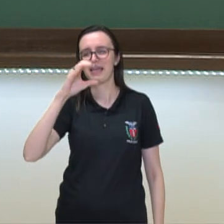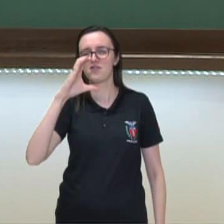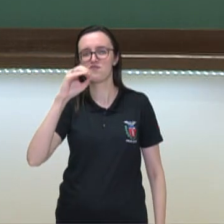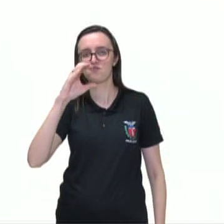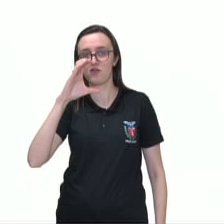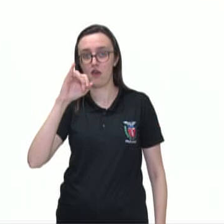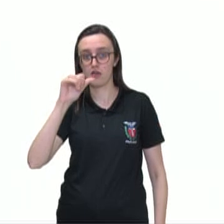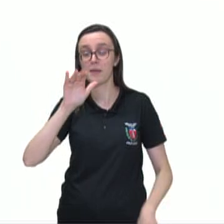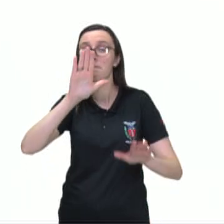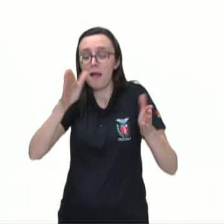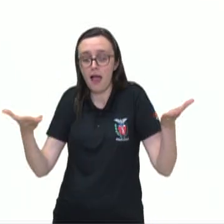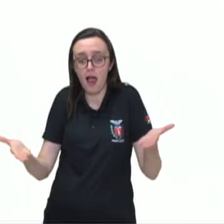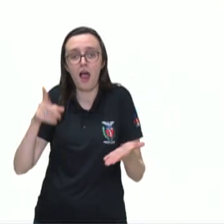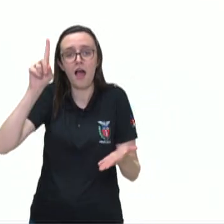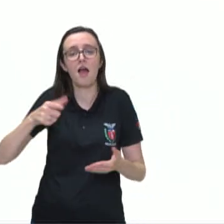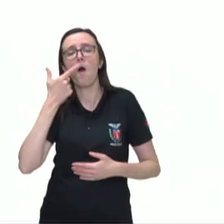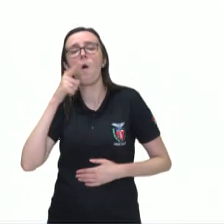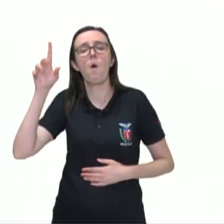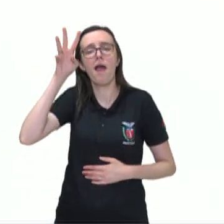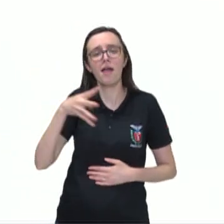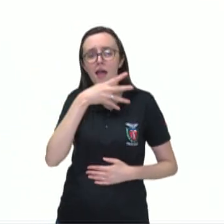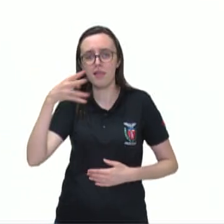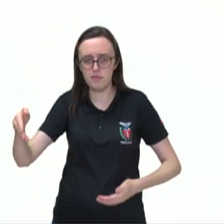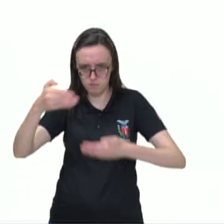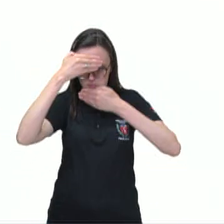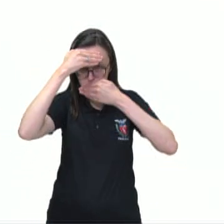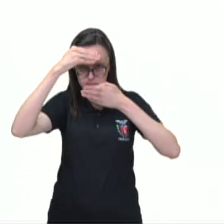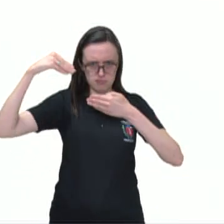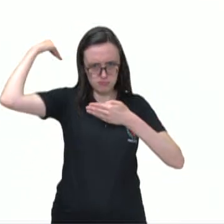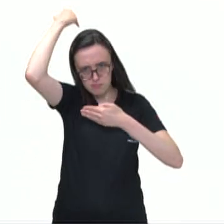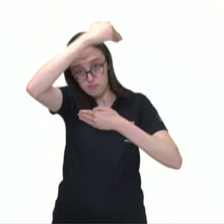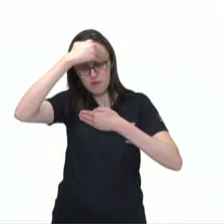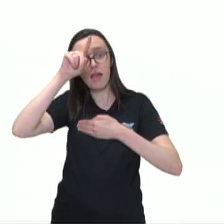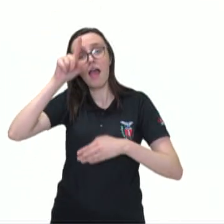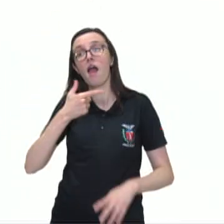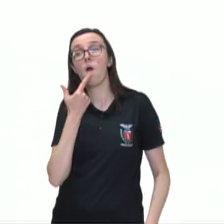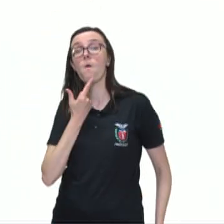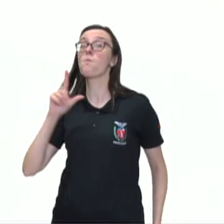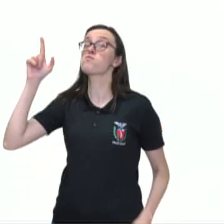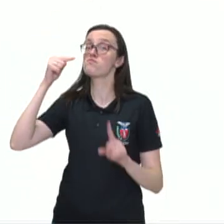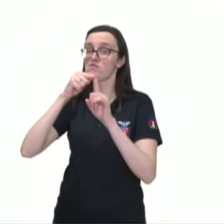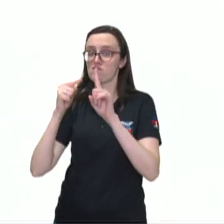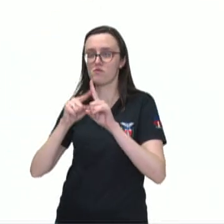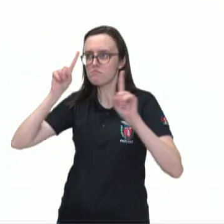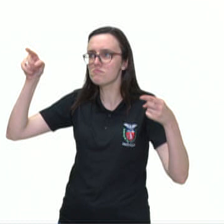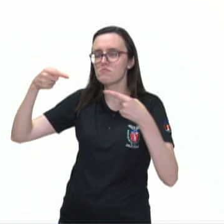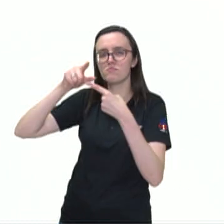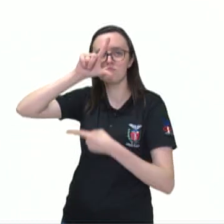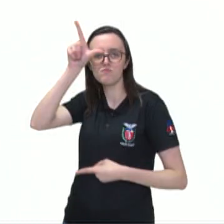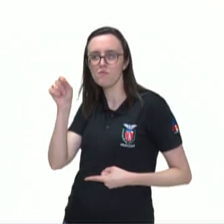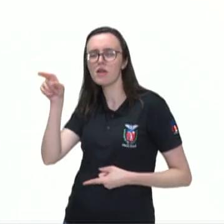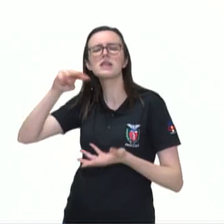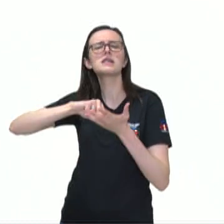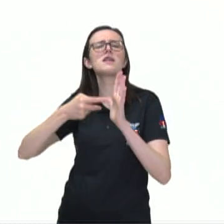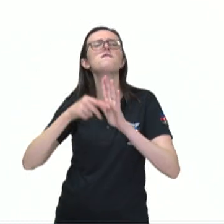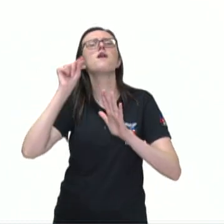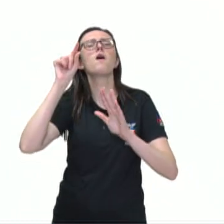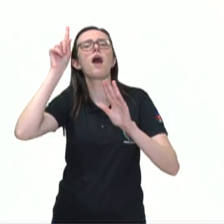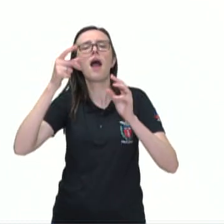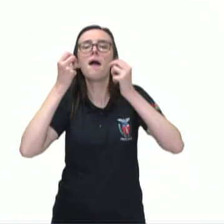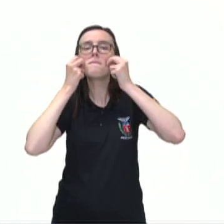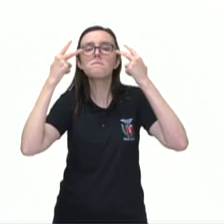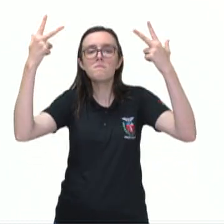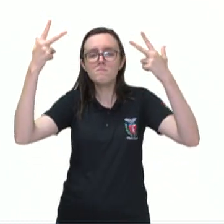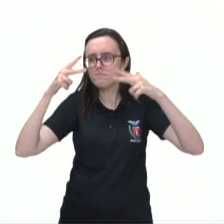também chamado de calendário egírico, que tem a sua marca inicial na Égira, a fuga ou o êxodo de Moisés para a